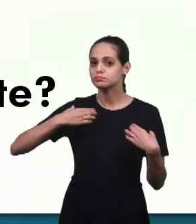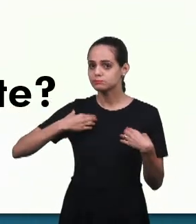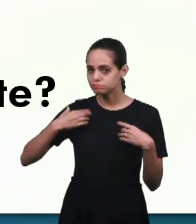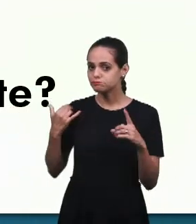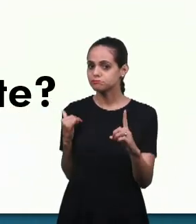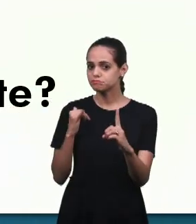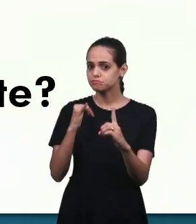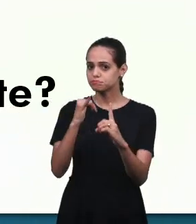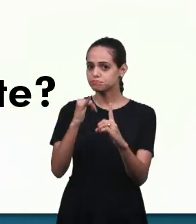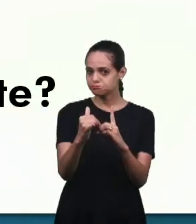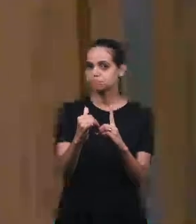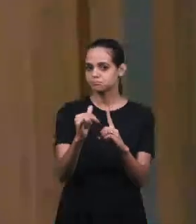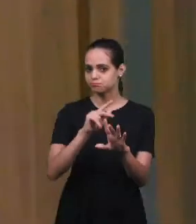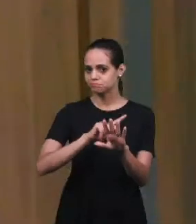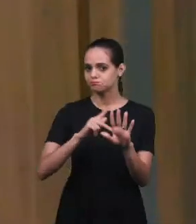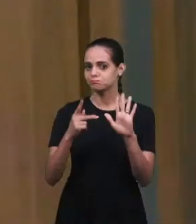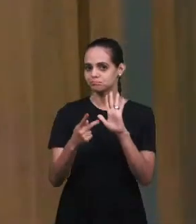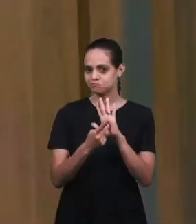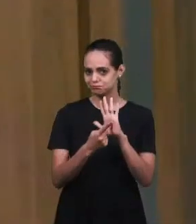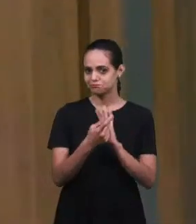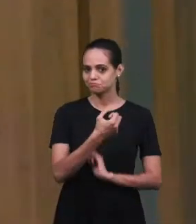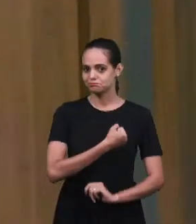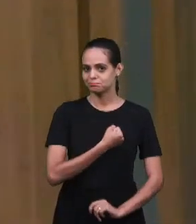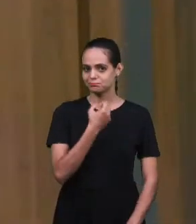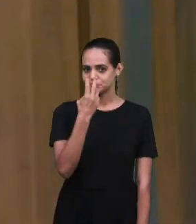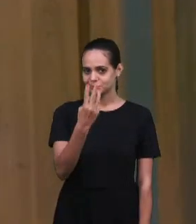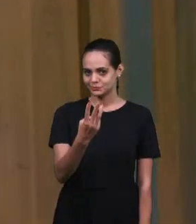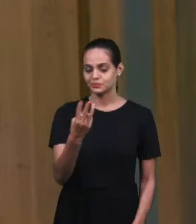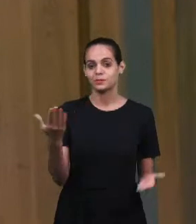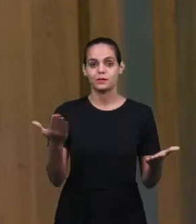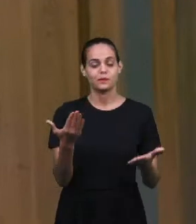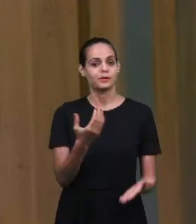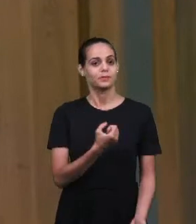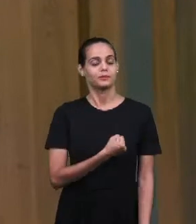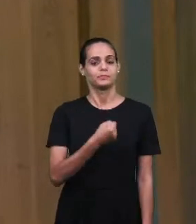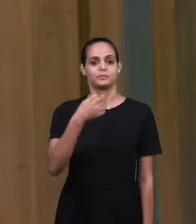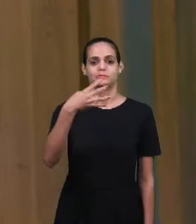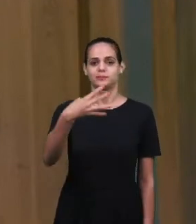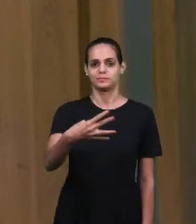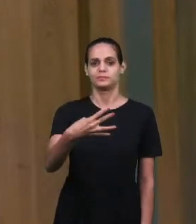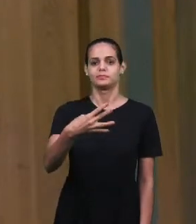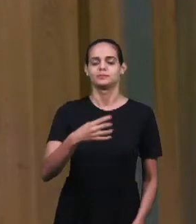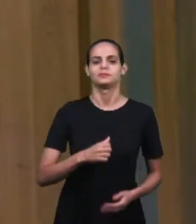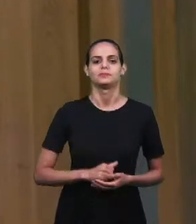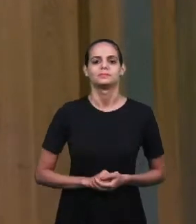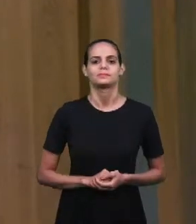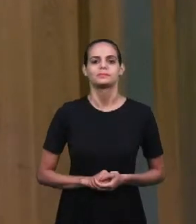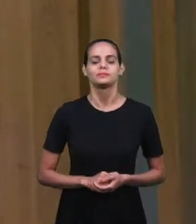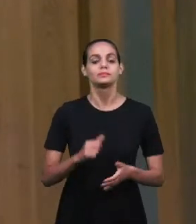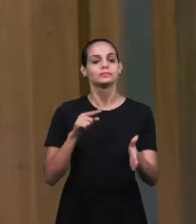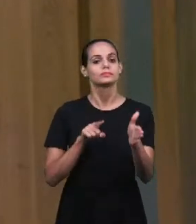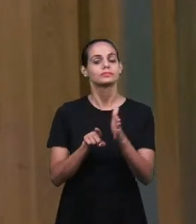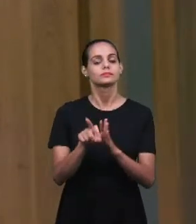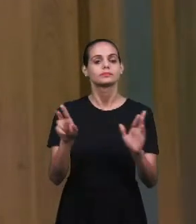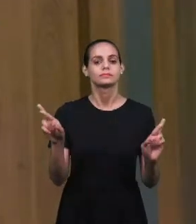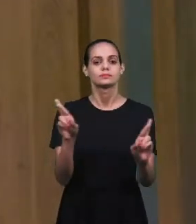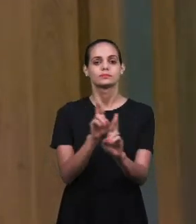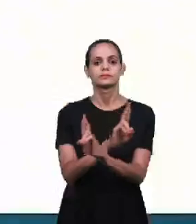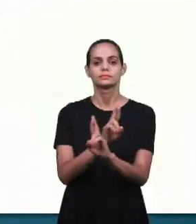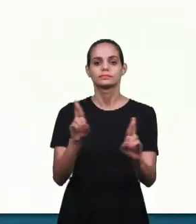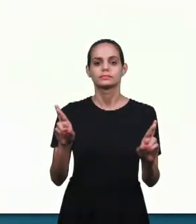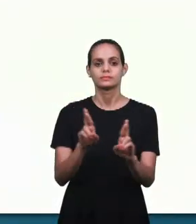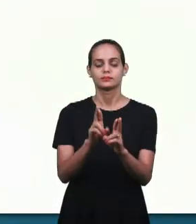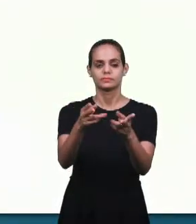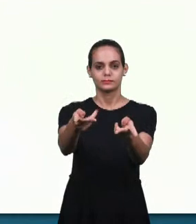a nossa pergunta número 3. Vamos ao número 4 agora. A número 4 é uma pergunta que está relacionada ao convite e diz